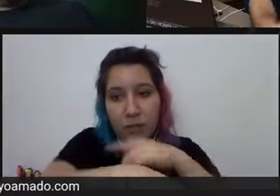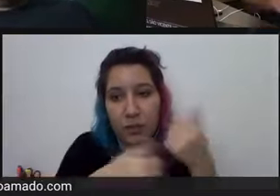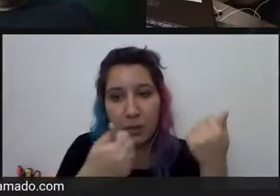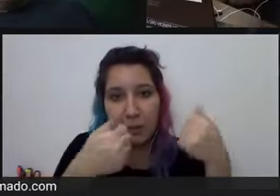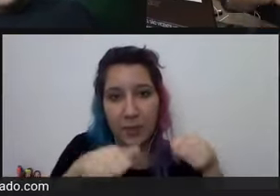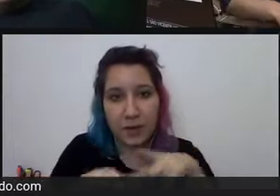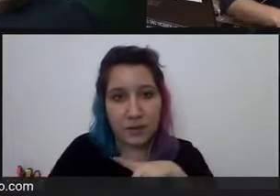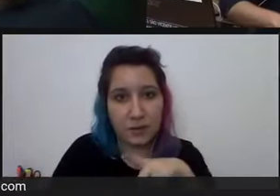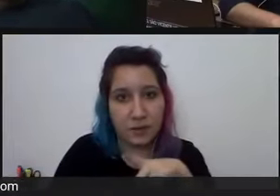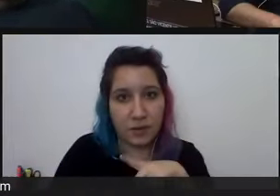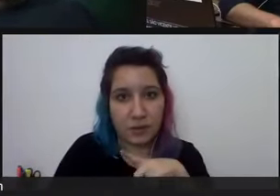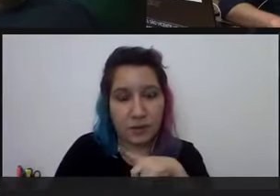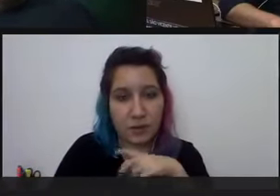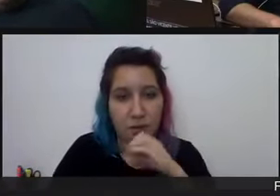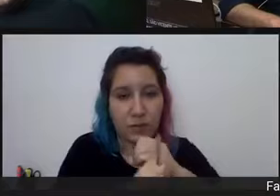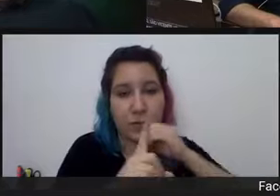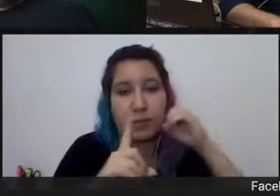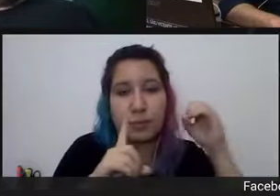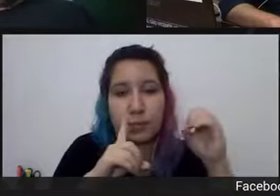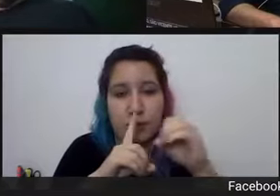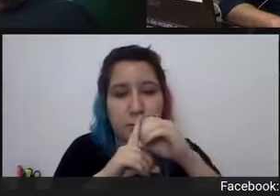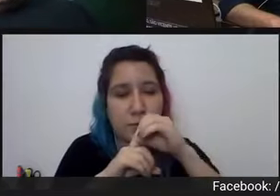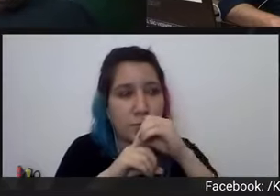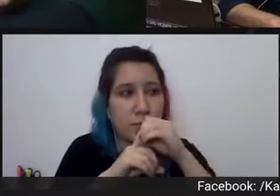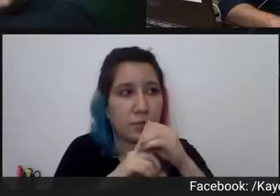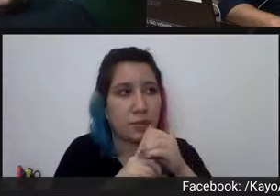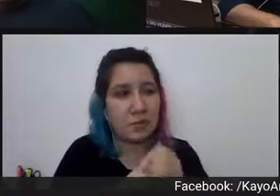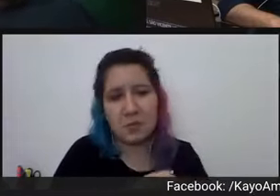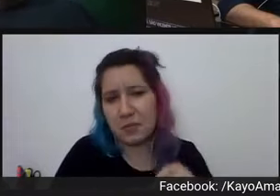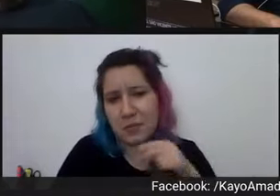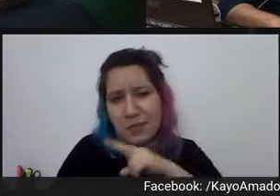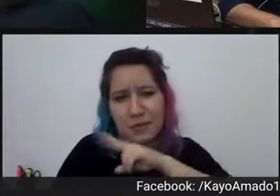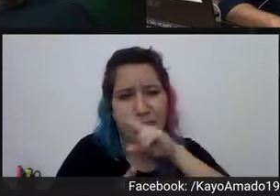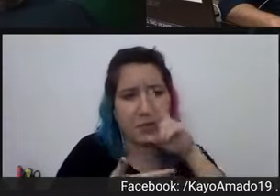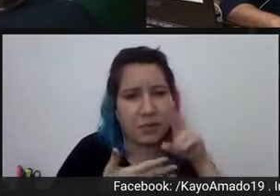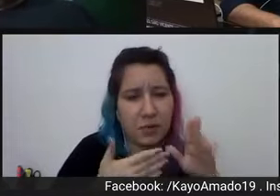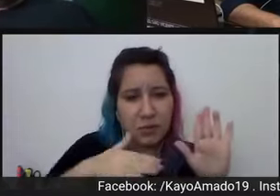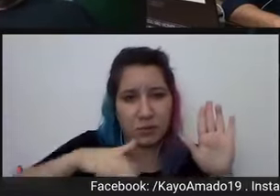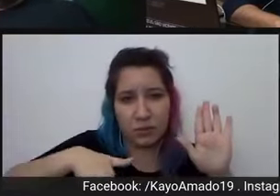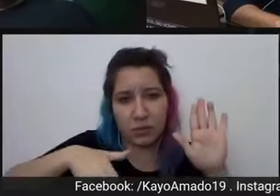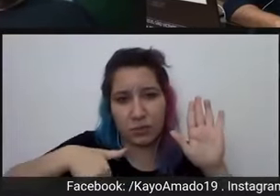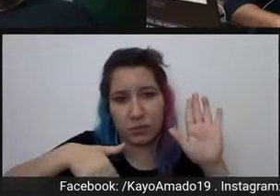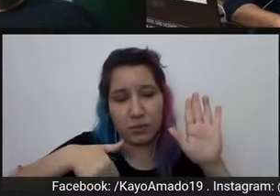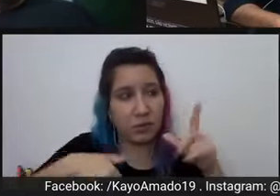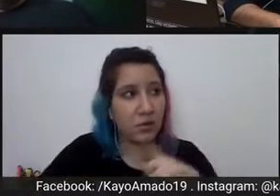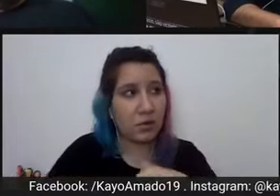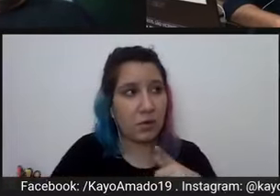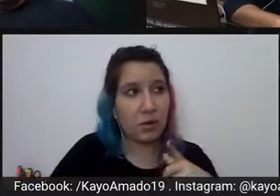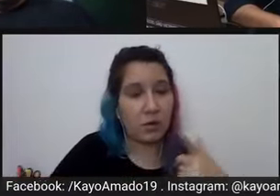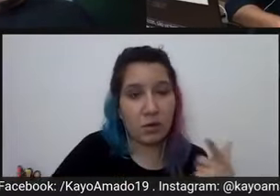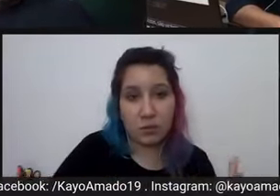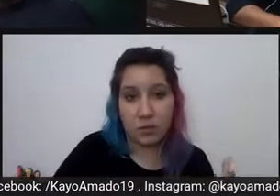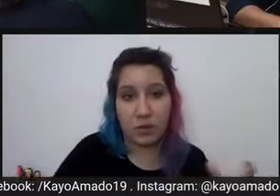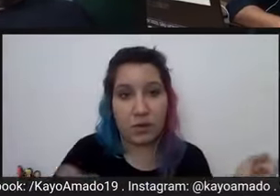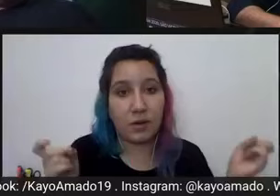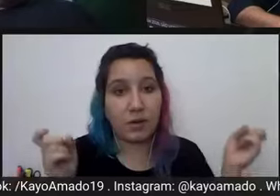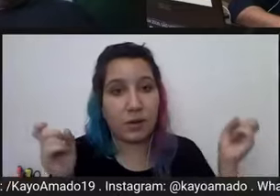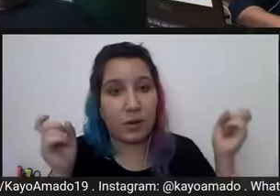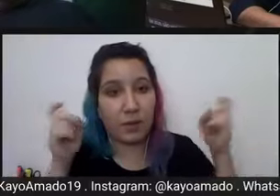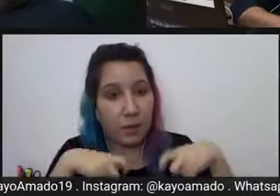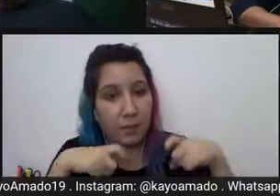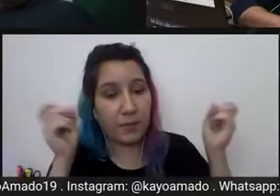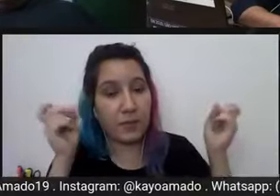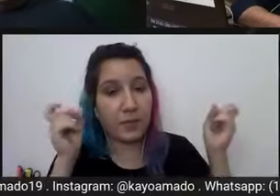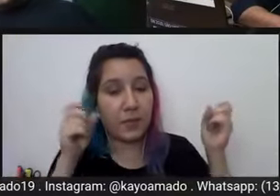convívio social, seja num parque, seja numa praia, se os lugares não estão estruturados para receber as pessoas, que não tem a